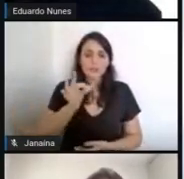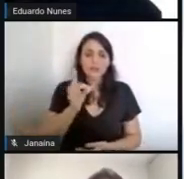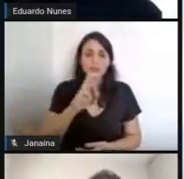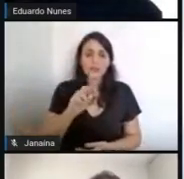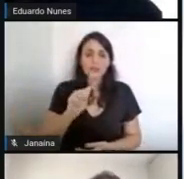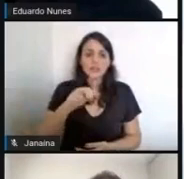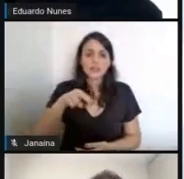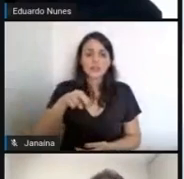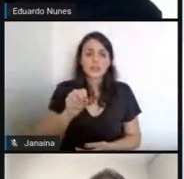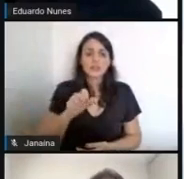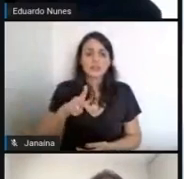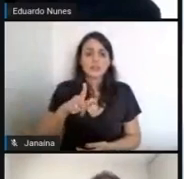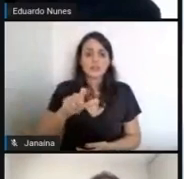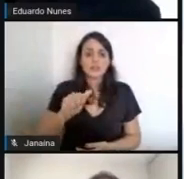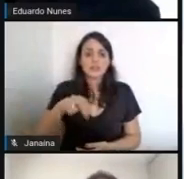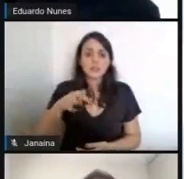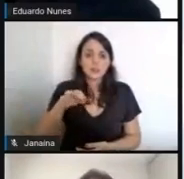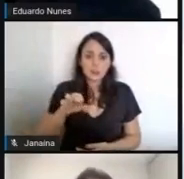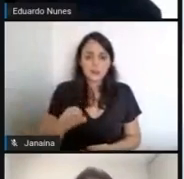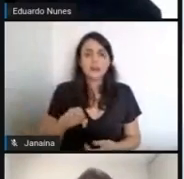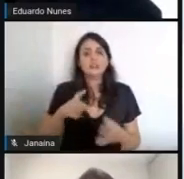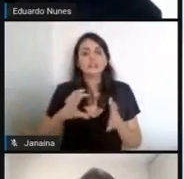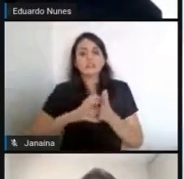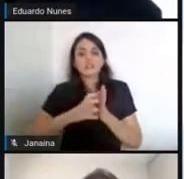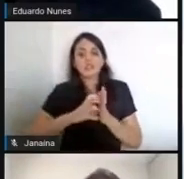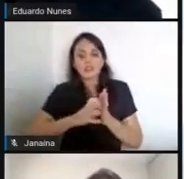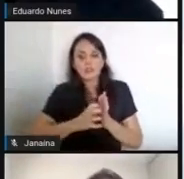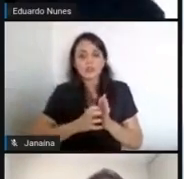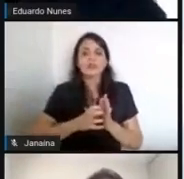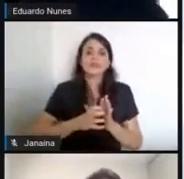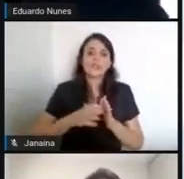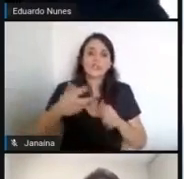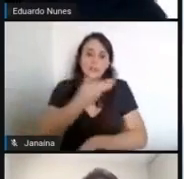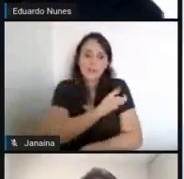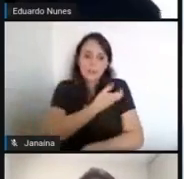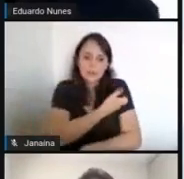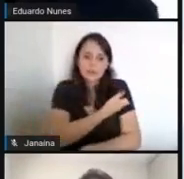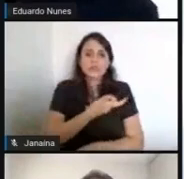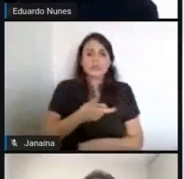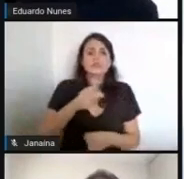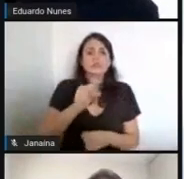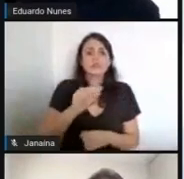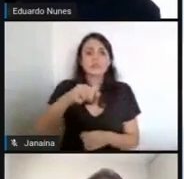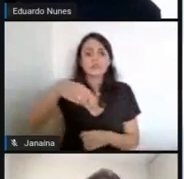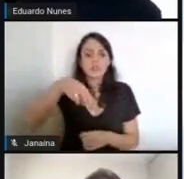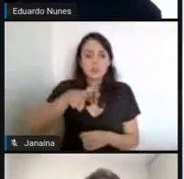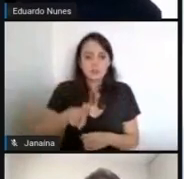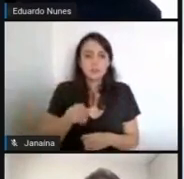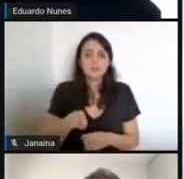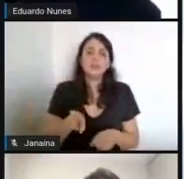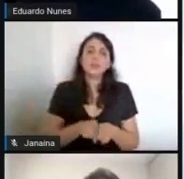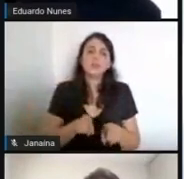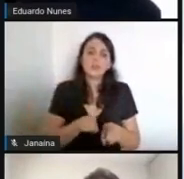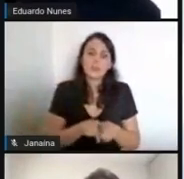e AIDS, as imunizações, o próprio SAMU, que atende, né, a todo mundo em caso de emergência, a vigilância em saúde,